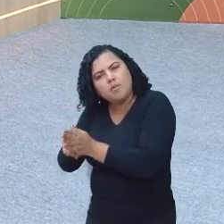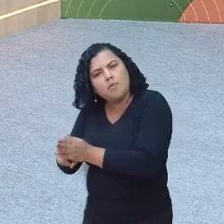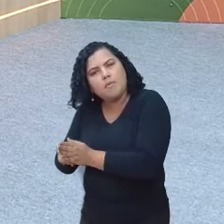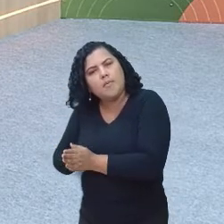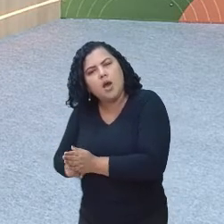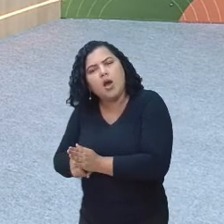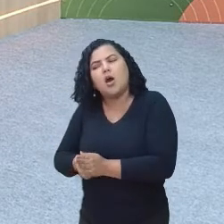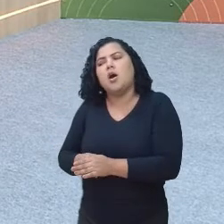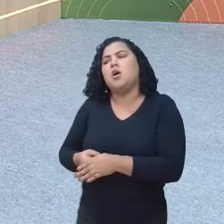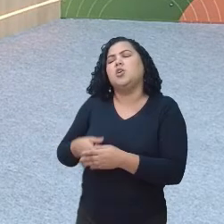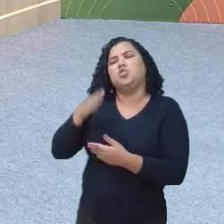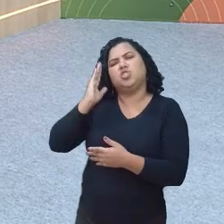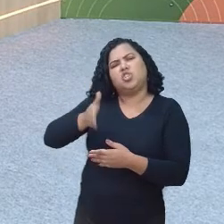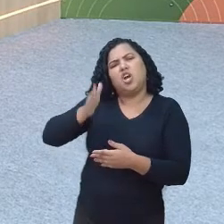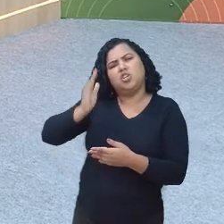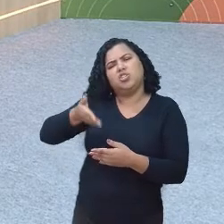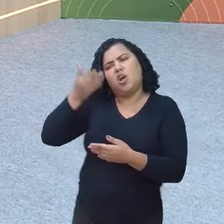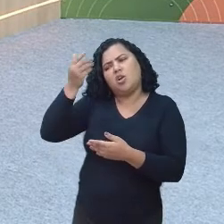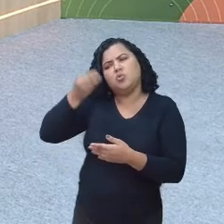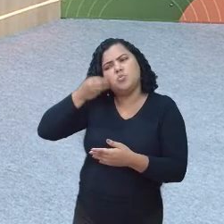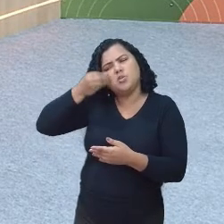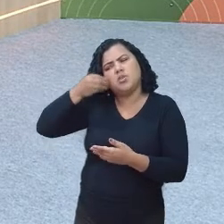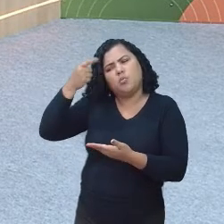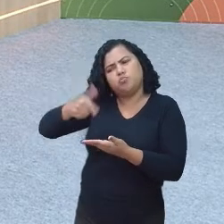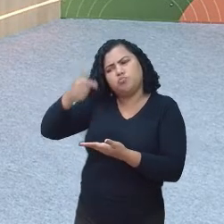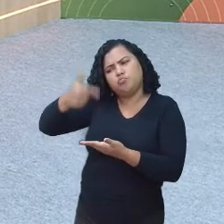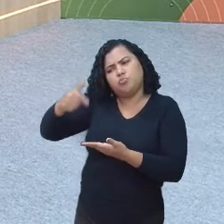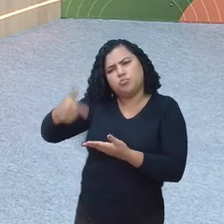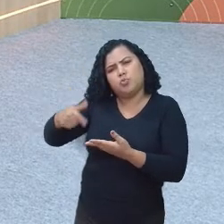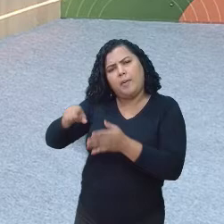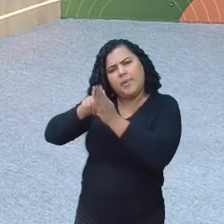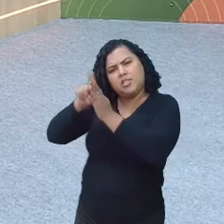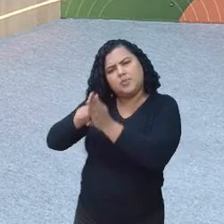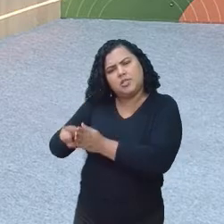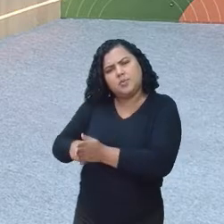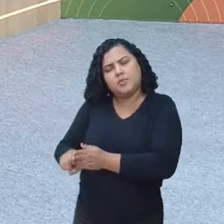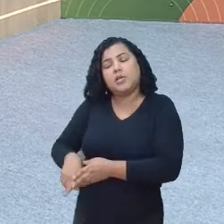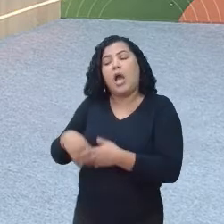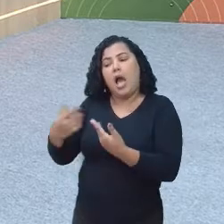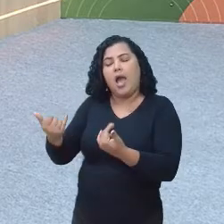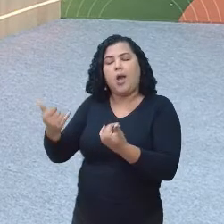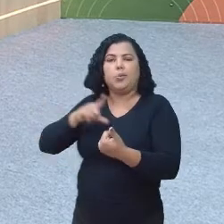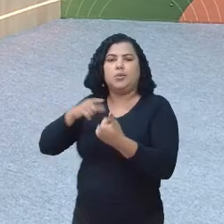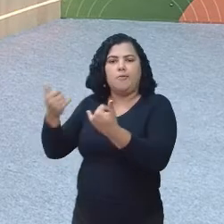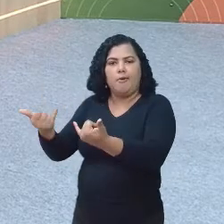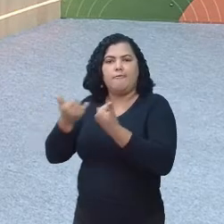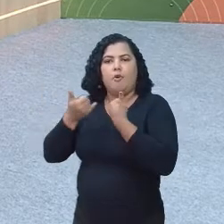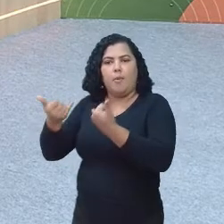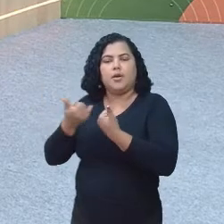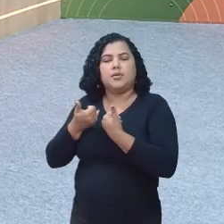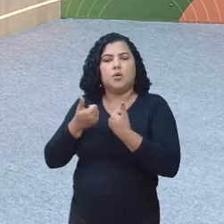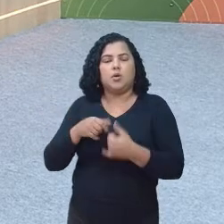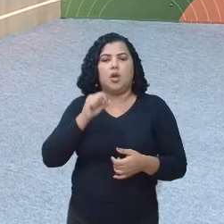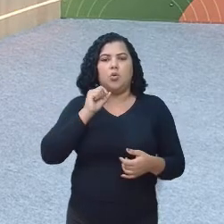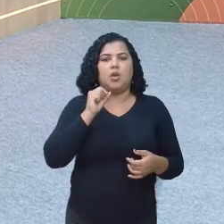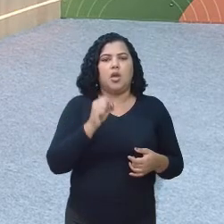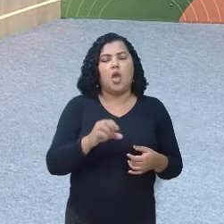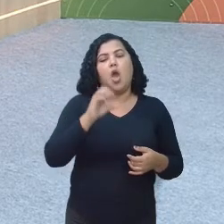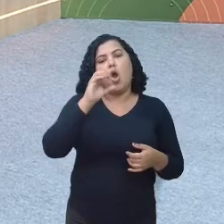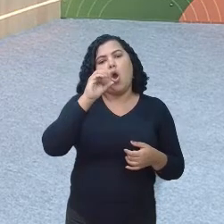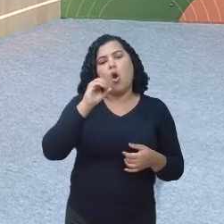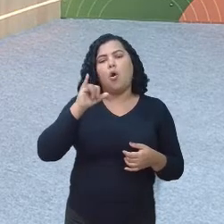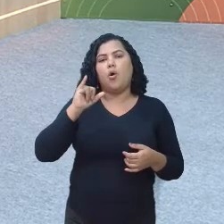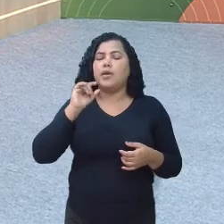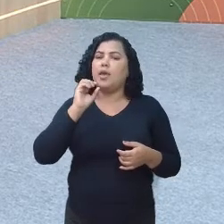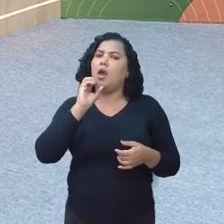experimento várias vezes, repetidamente, e esse experimento me dá sempre o resultado, eu tenho ali a observância, né? A